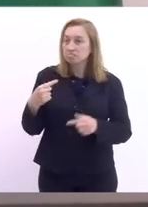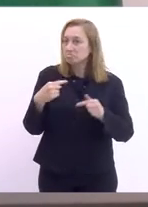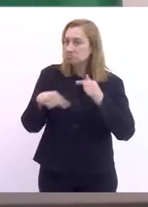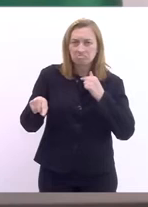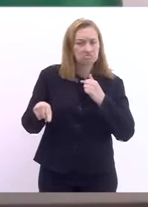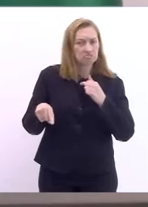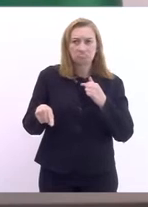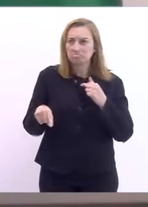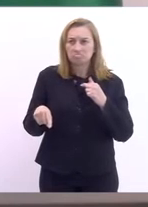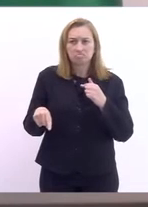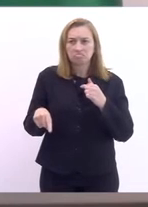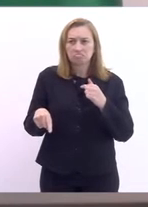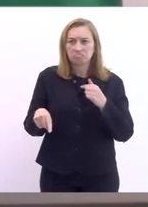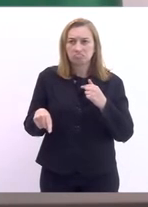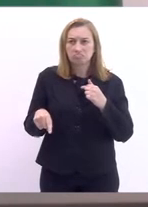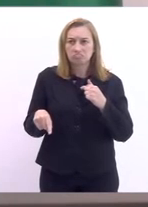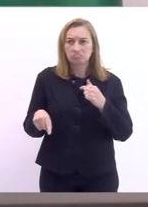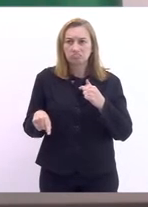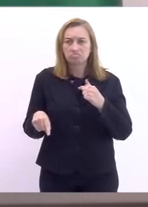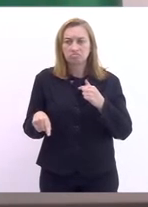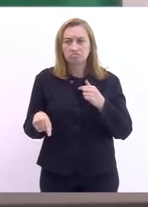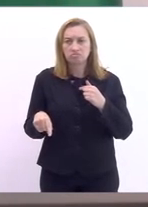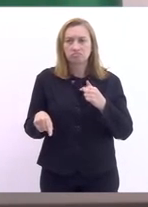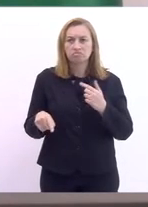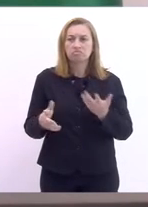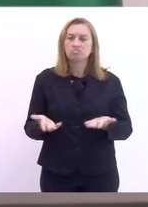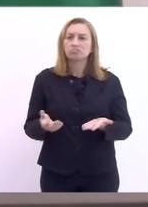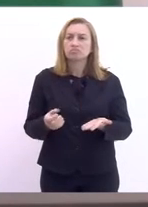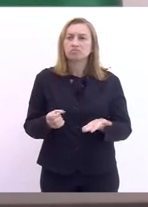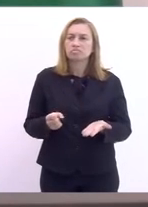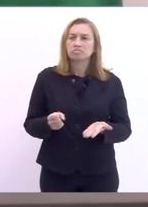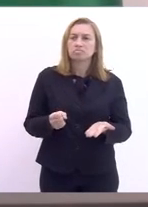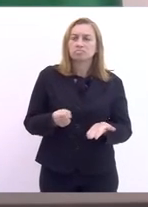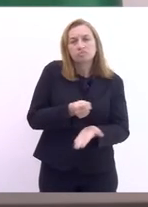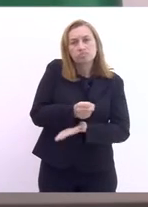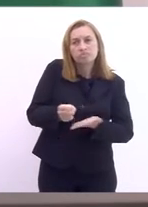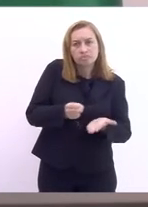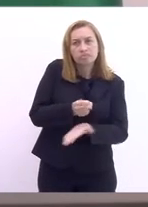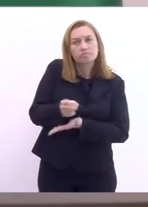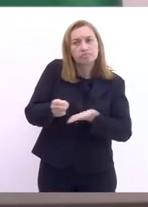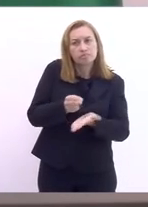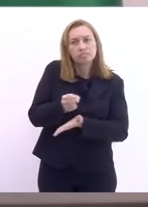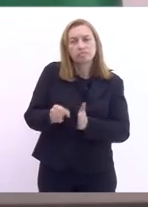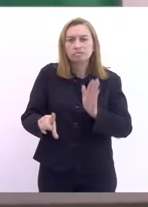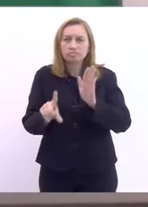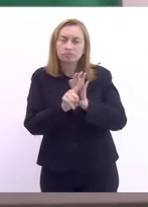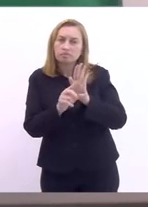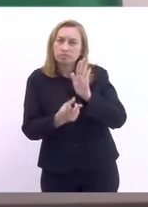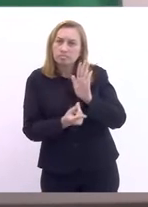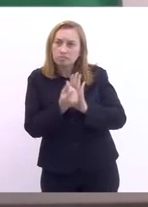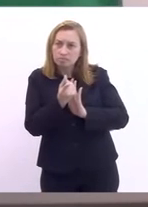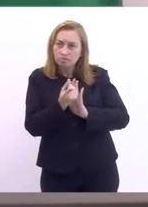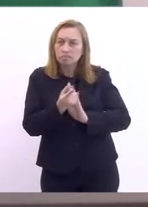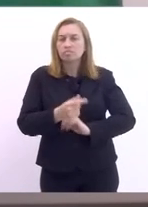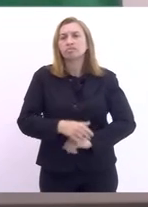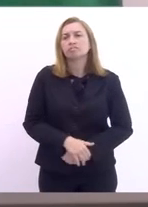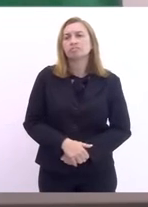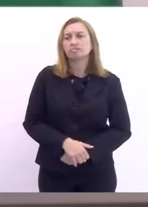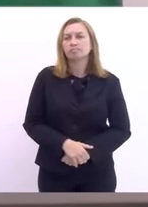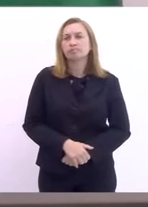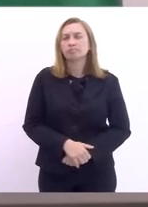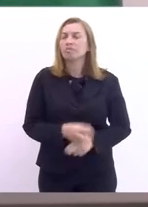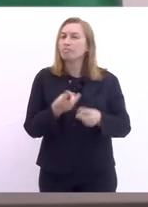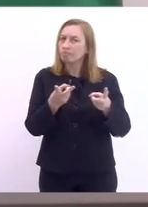discordei dos eixos previstos na LDO.